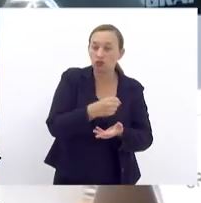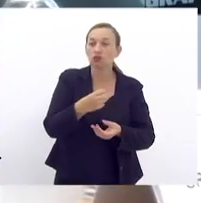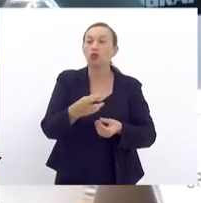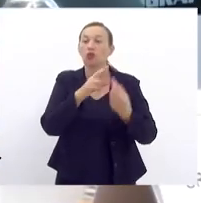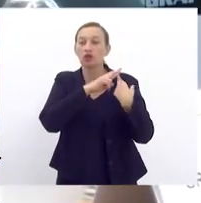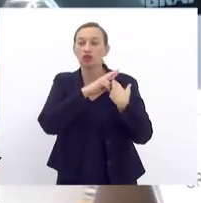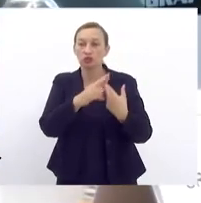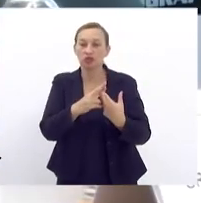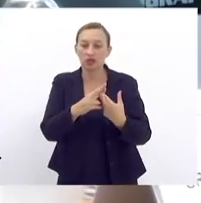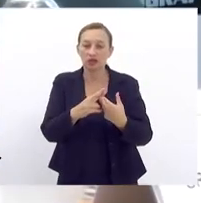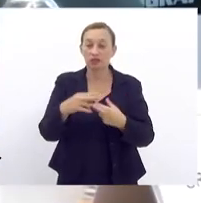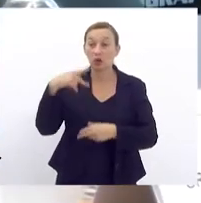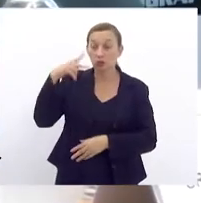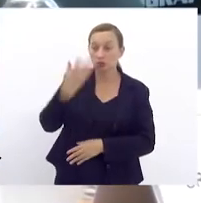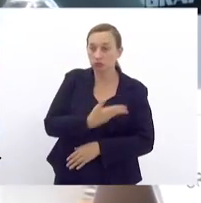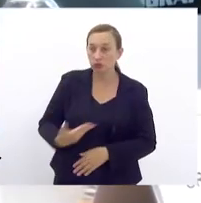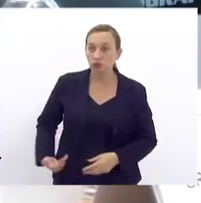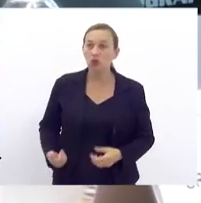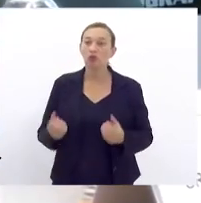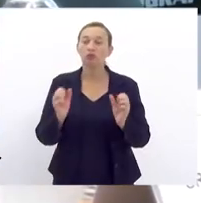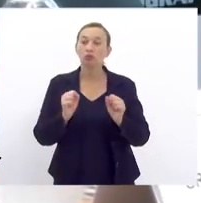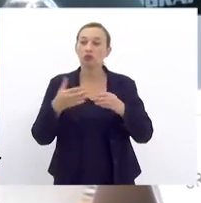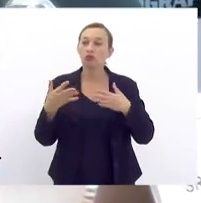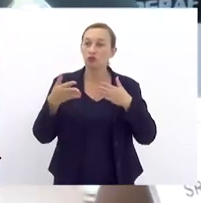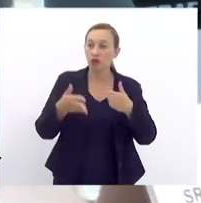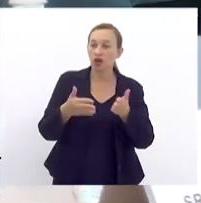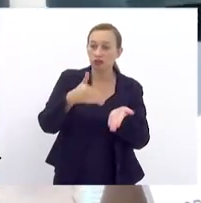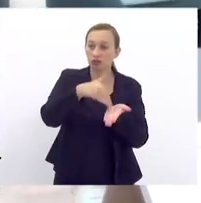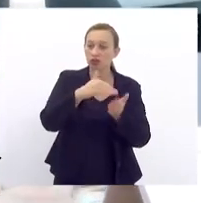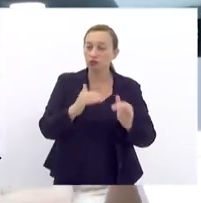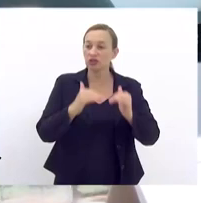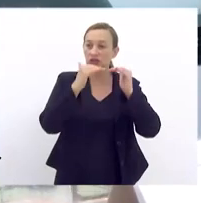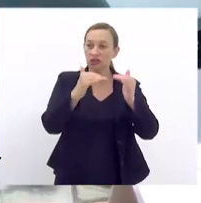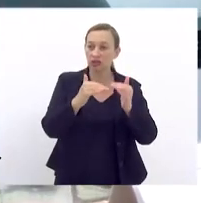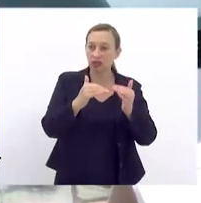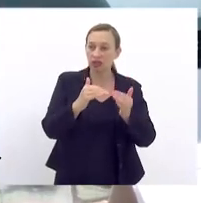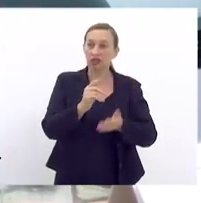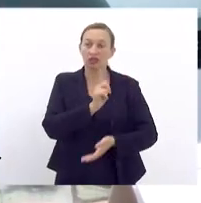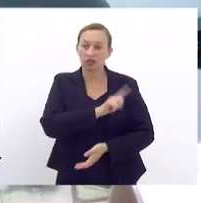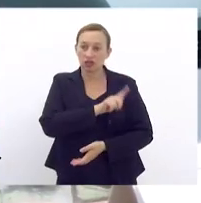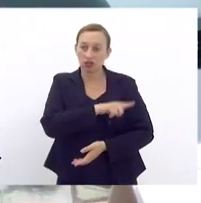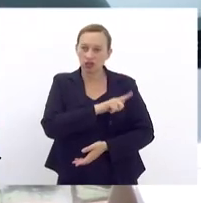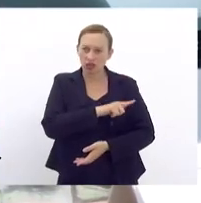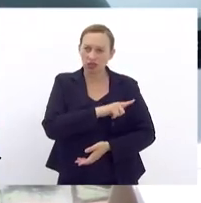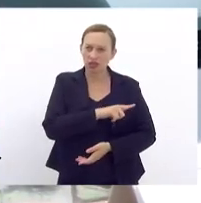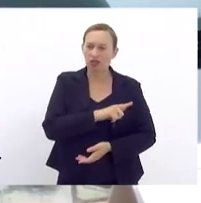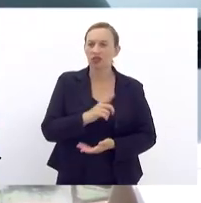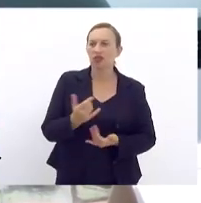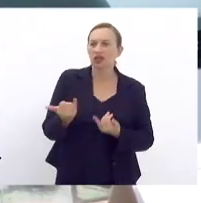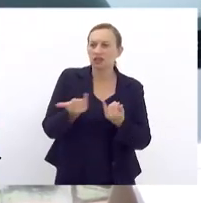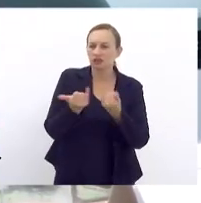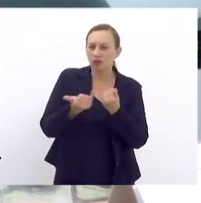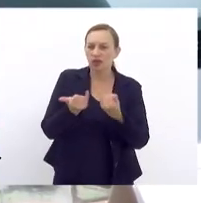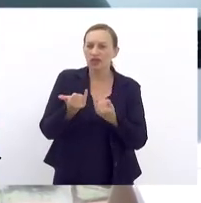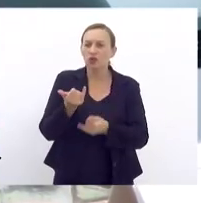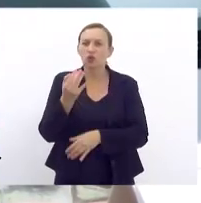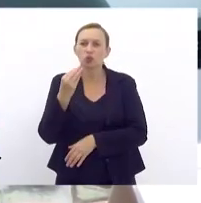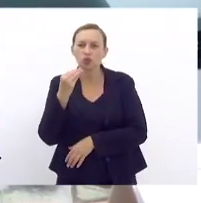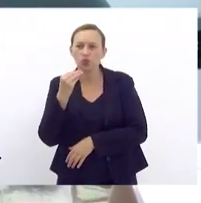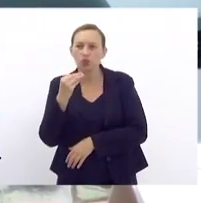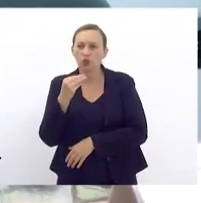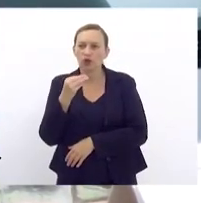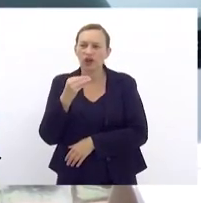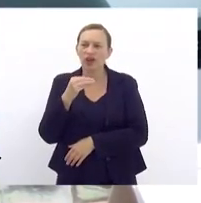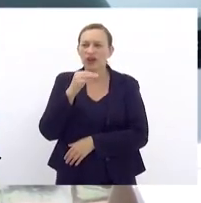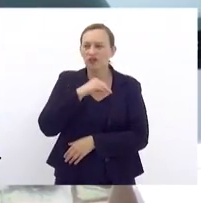por essa política pública que a gente possa concentrar no subsecretaria a gerência desse dado esse dado é muito defasado dado que a gente trabalha hoje é